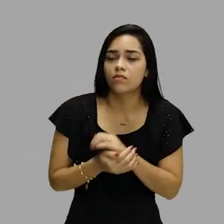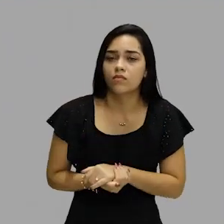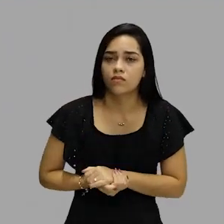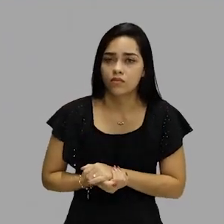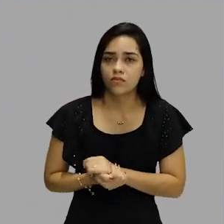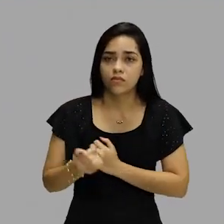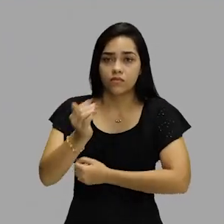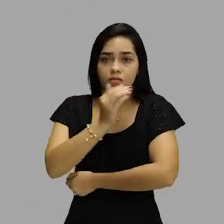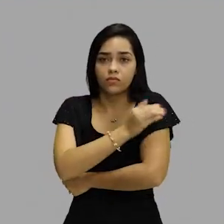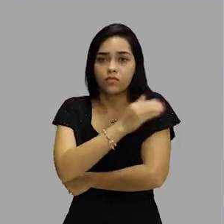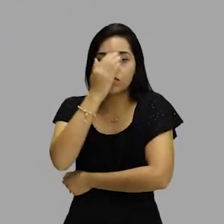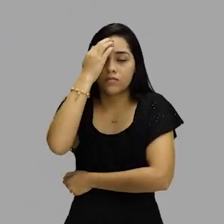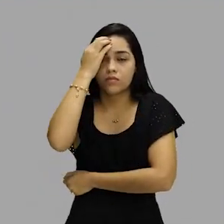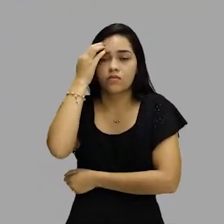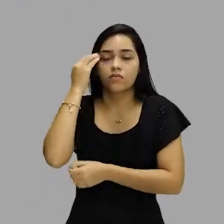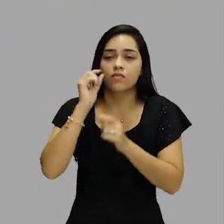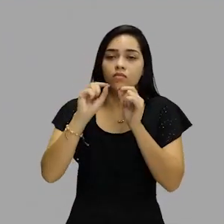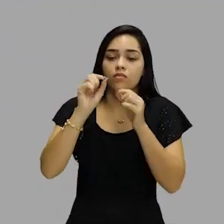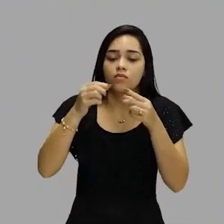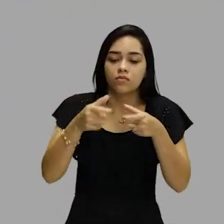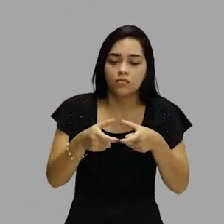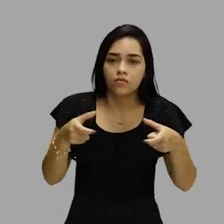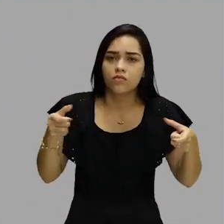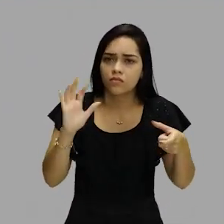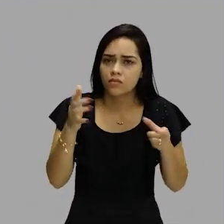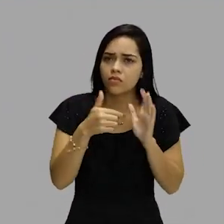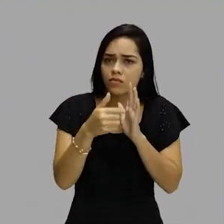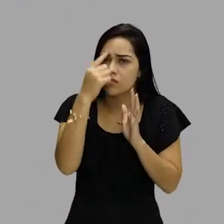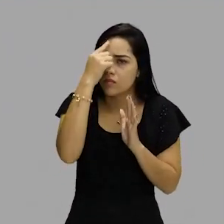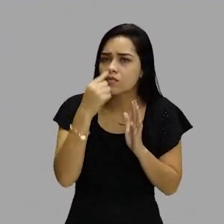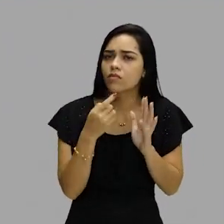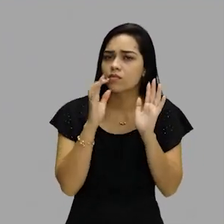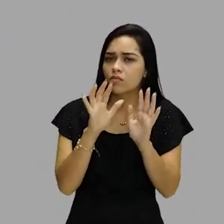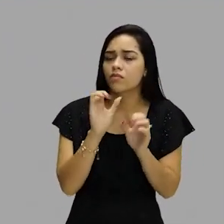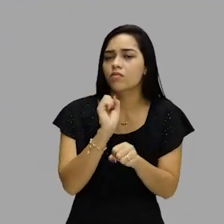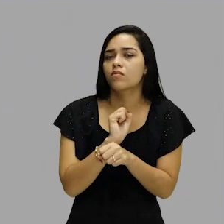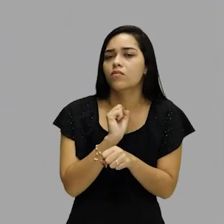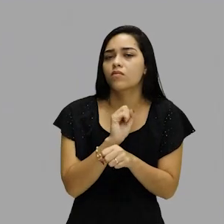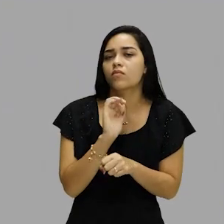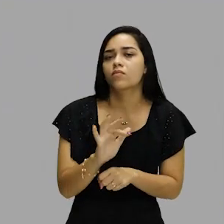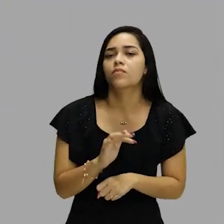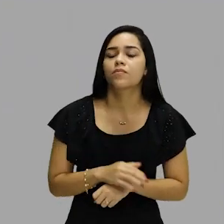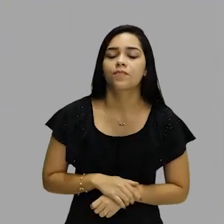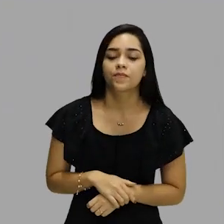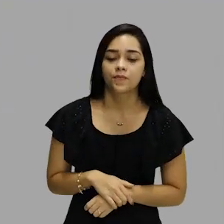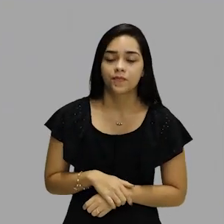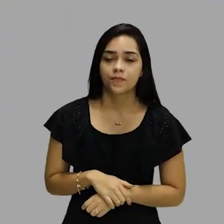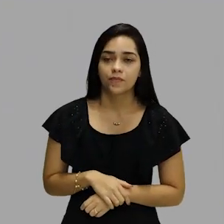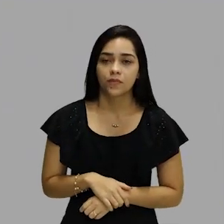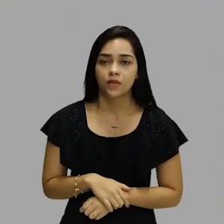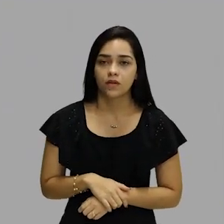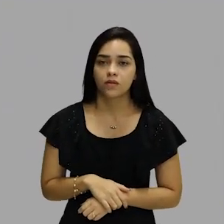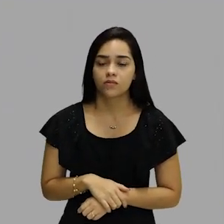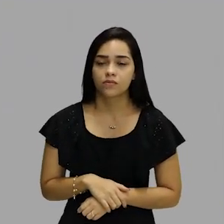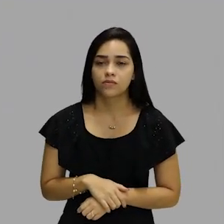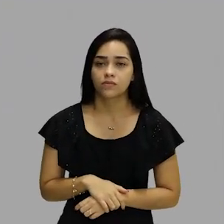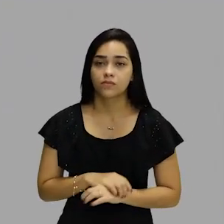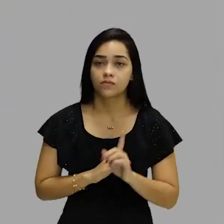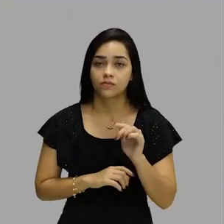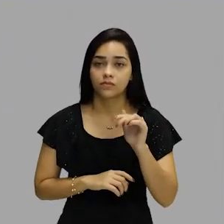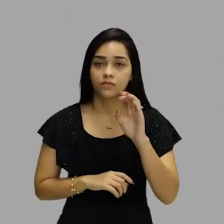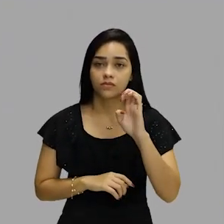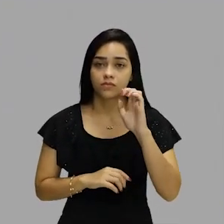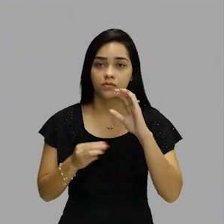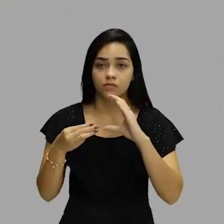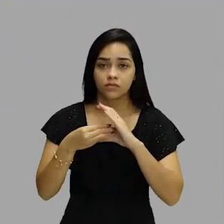células musculares, elas são alongadas. Eu vou já mostrar a figura para vocês das células musculares, tá? São